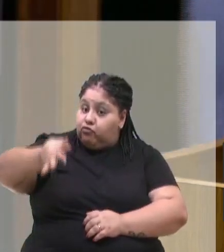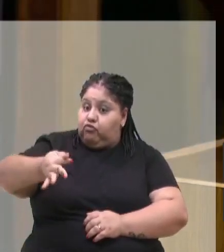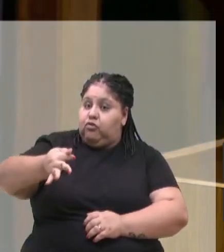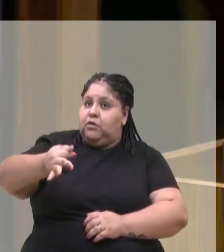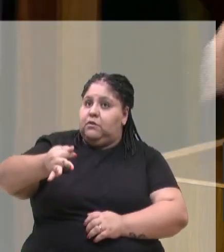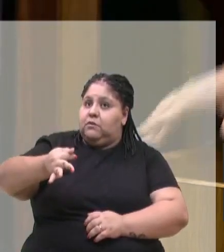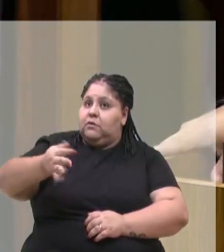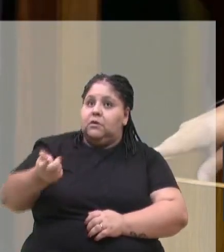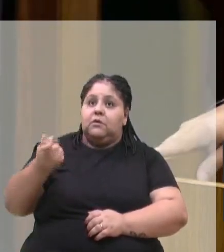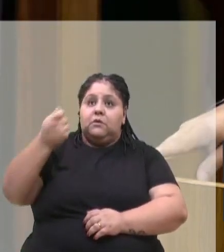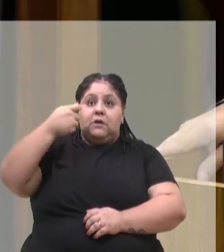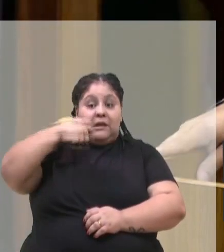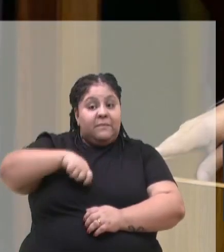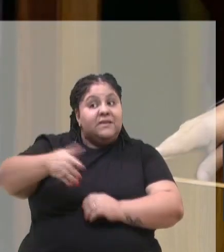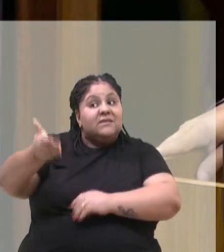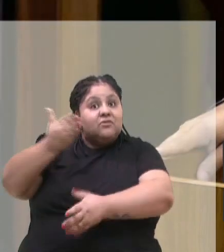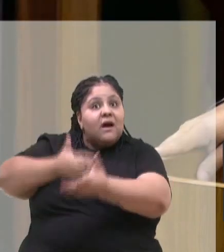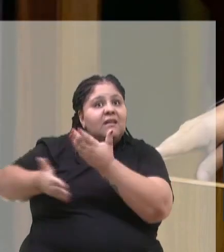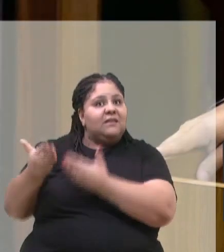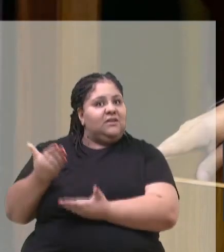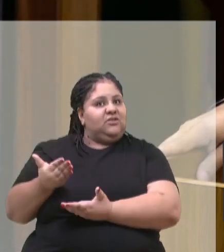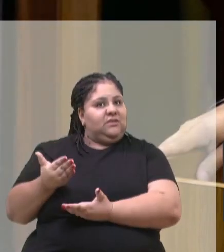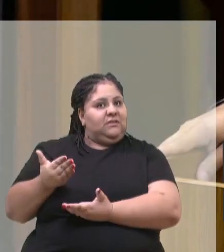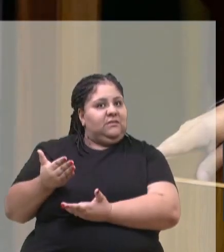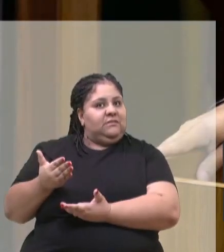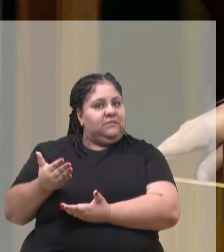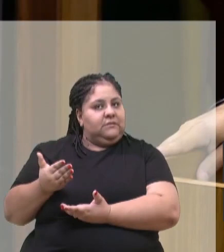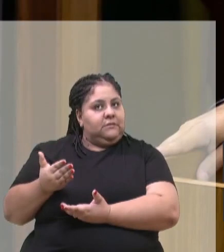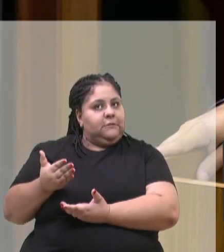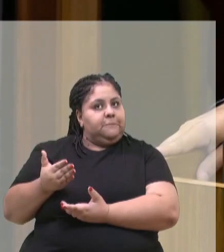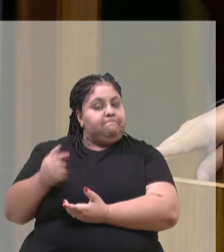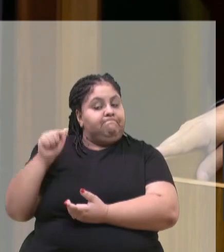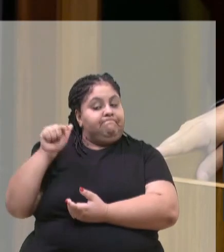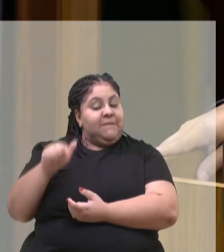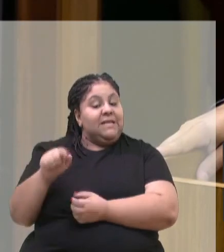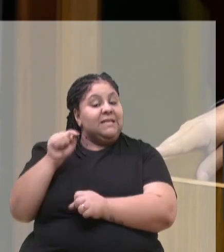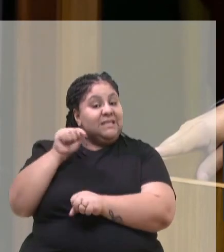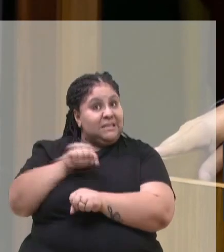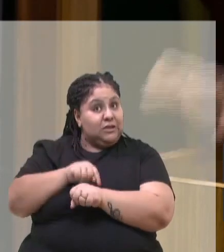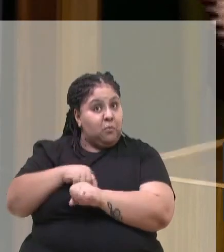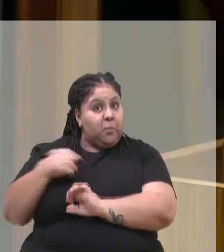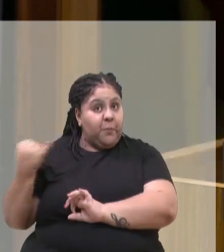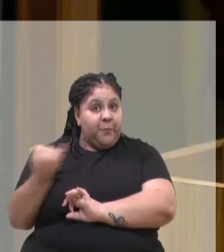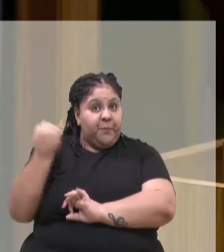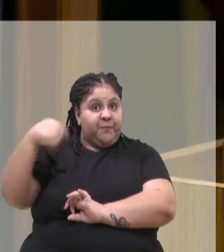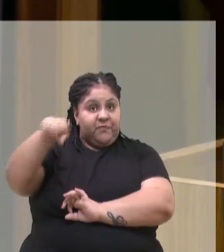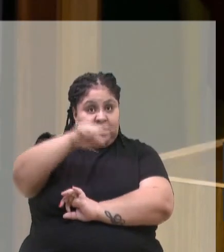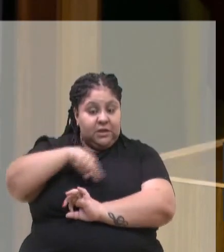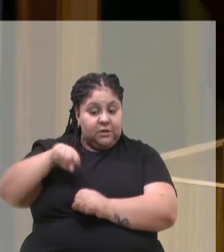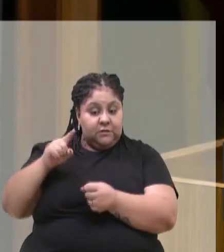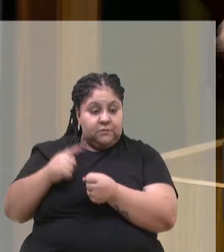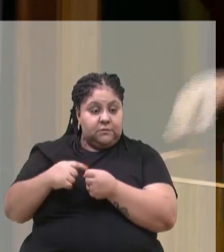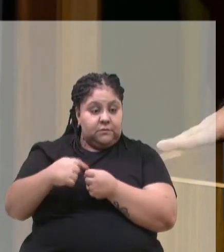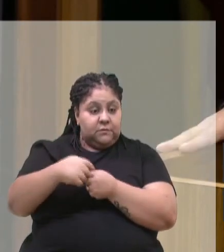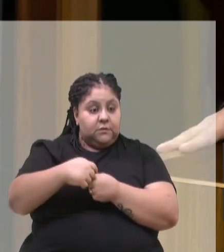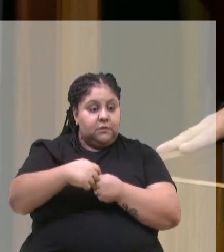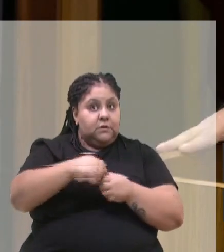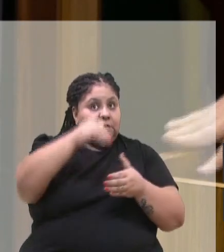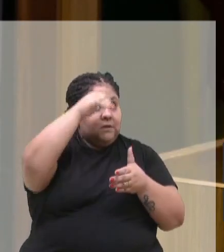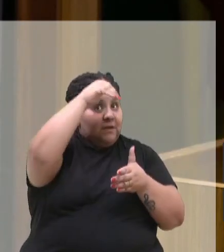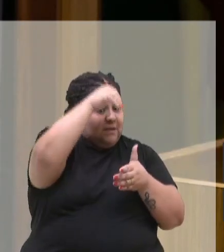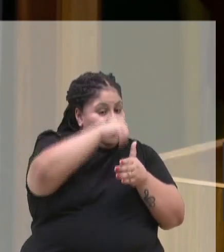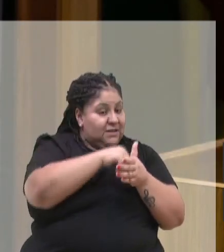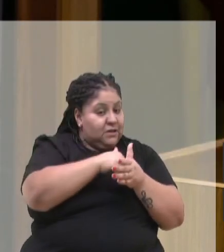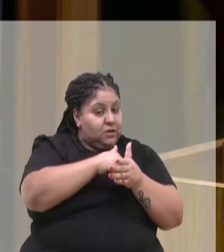elas precisam ser atendidas. Esse é um momento importante da nossa cidade, a eleição se